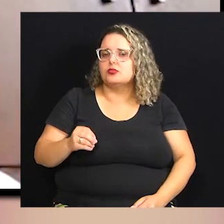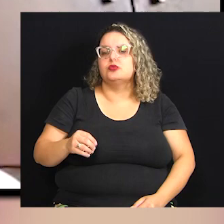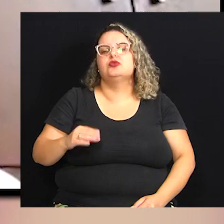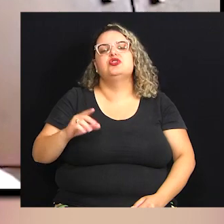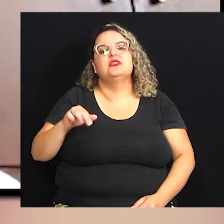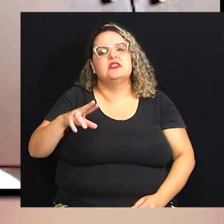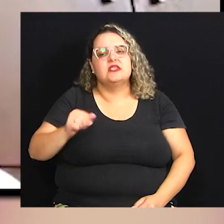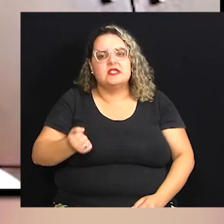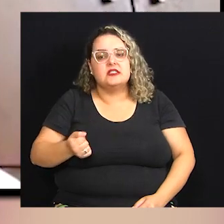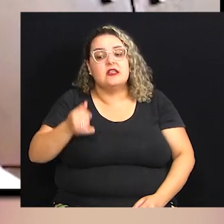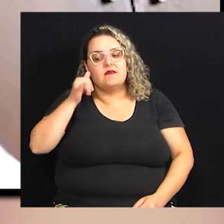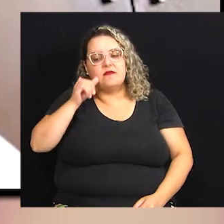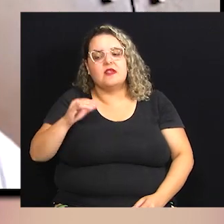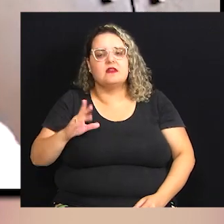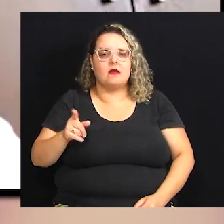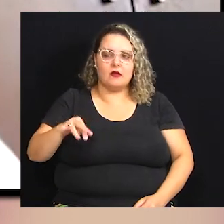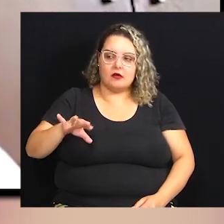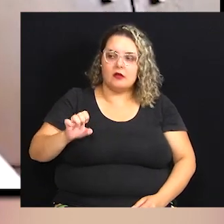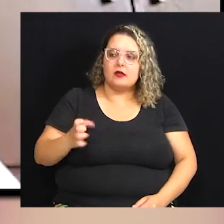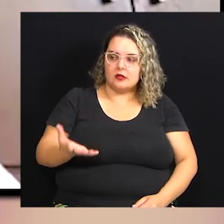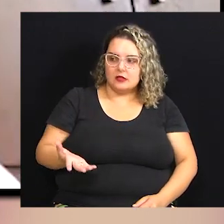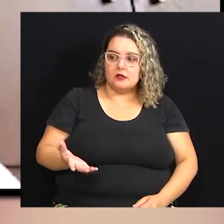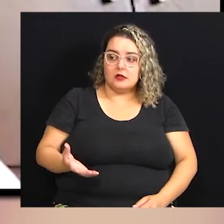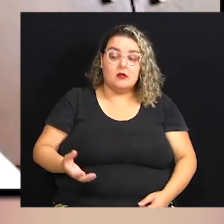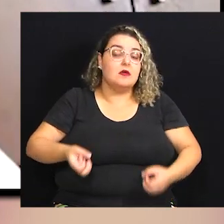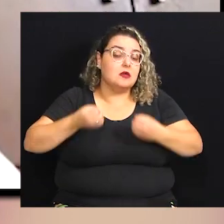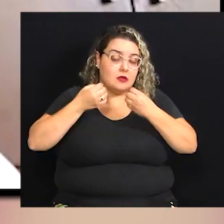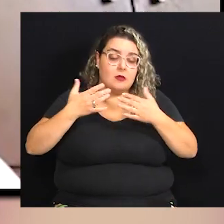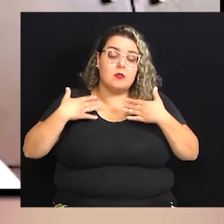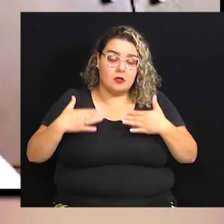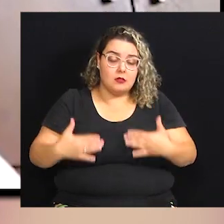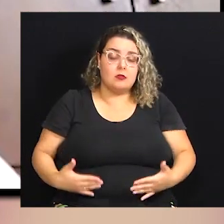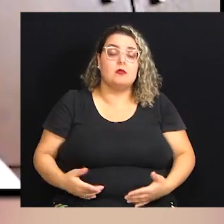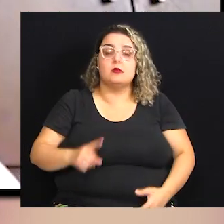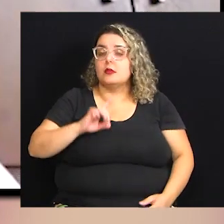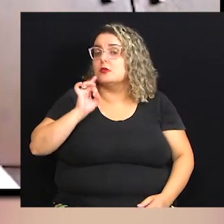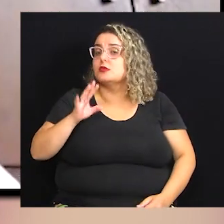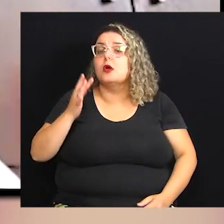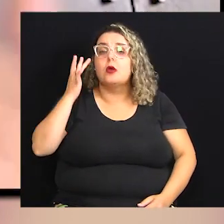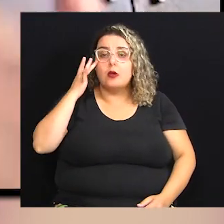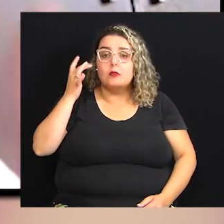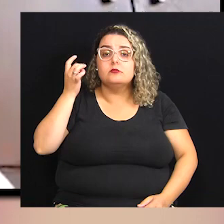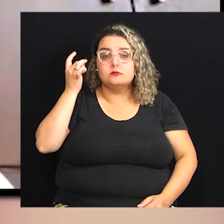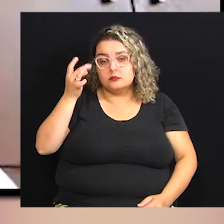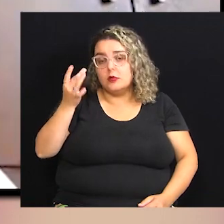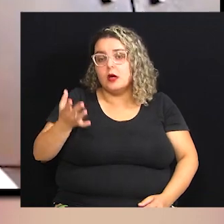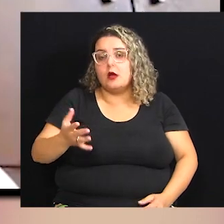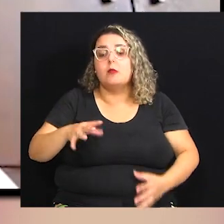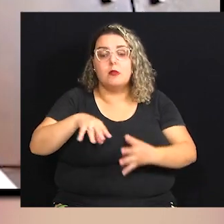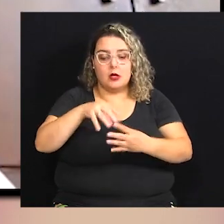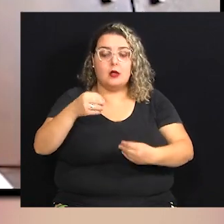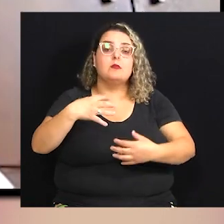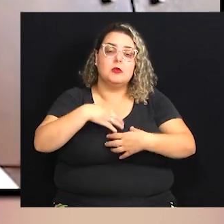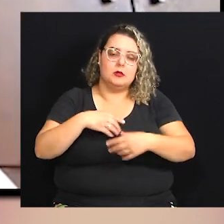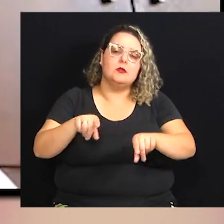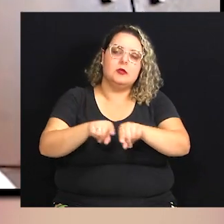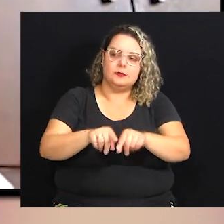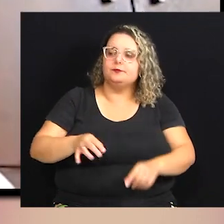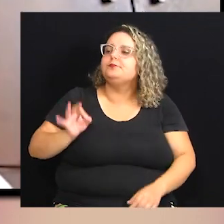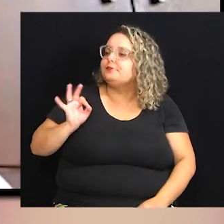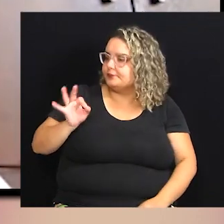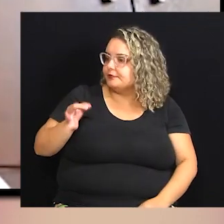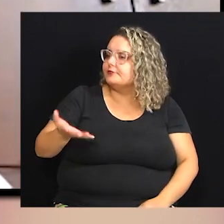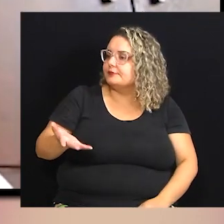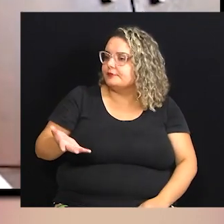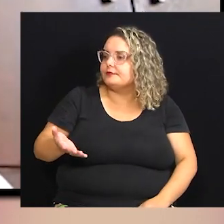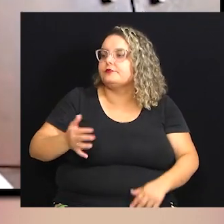é uma mudança de estilo de vida que também, convenhamos, vai fazer bem para o resto do corpo inteiro, não é só para a cabeça, inclusive para a alma e para as emoções